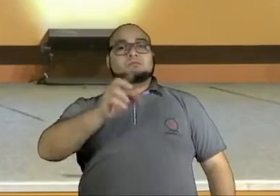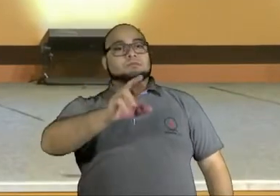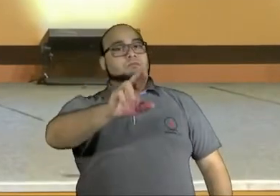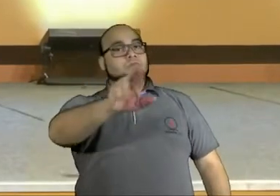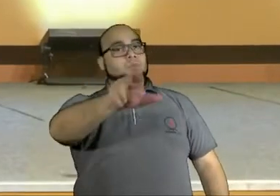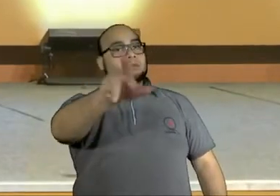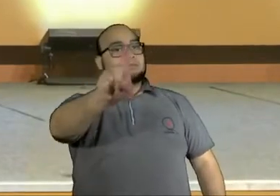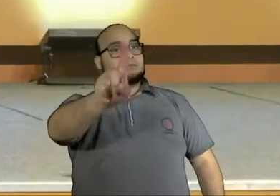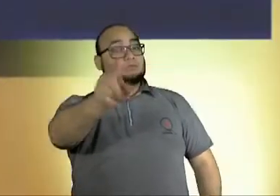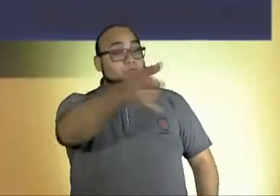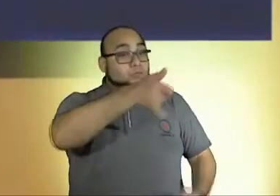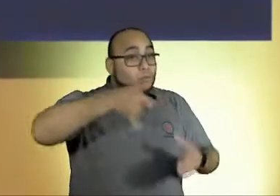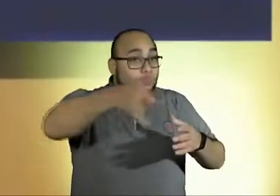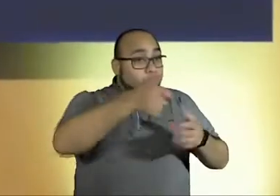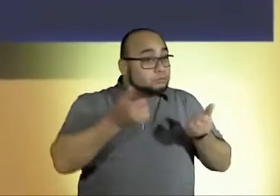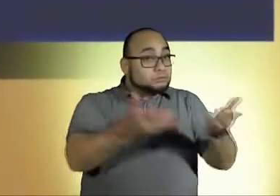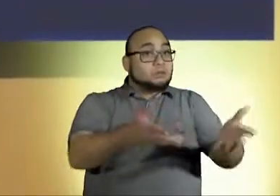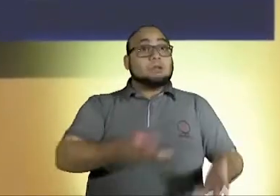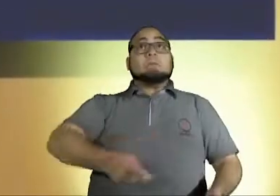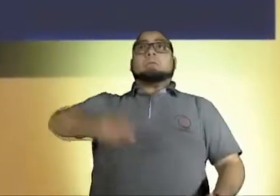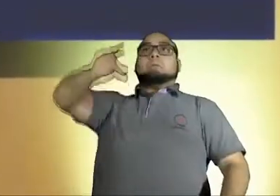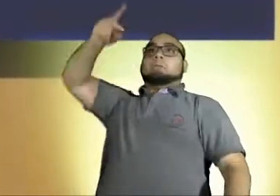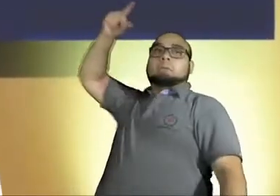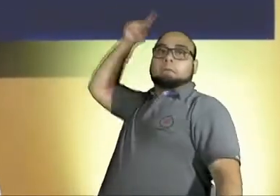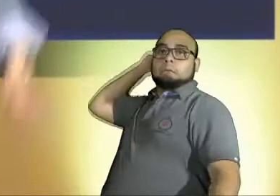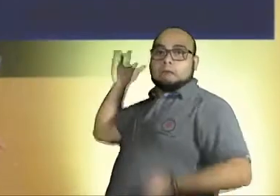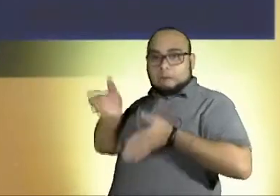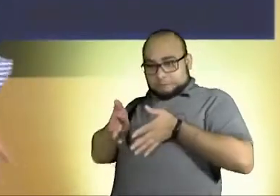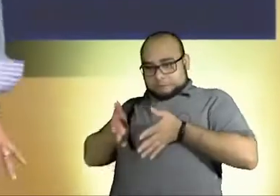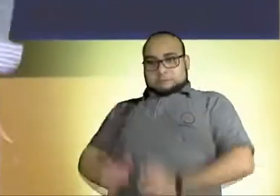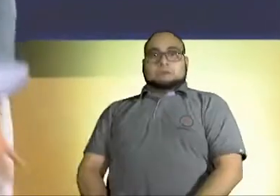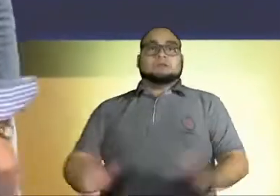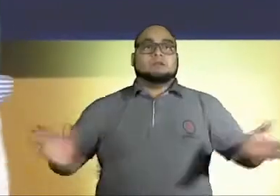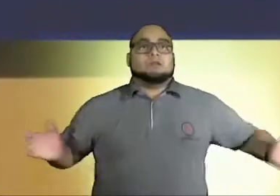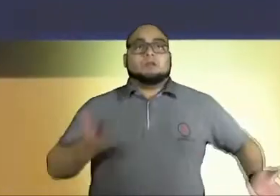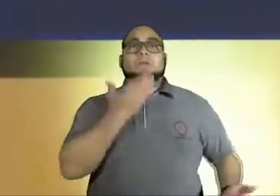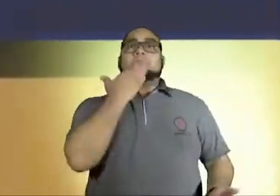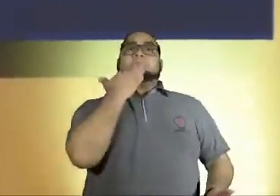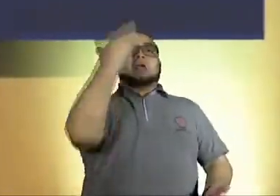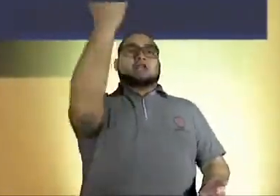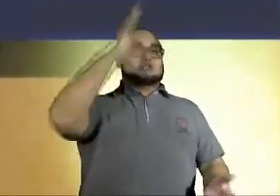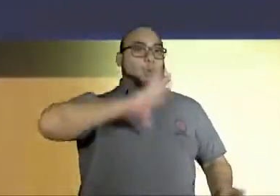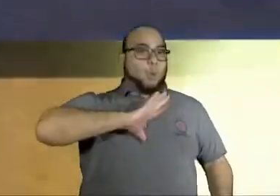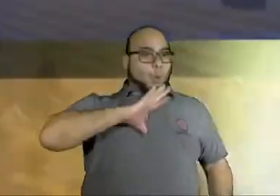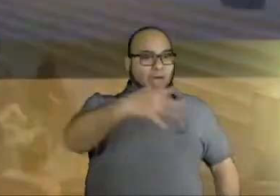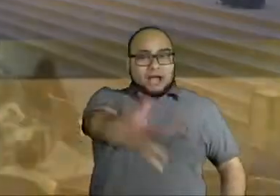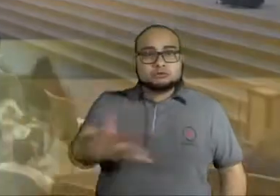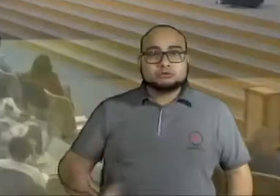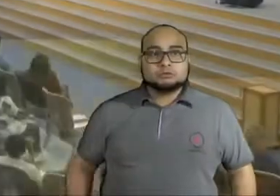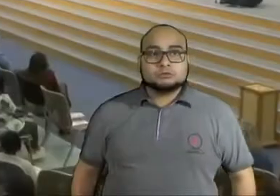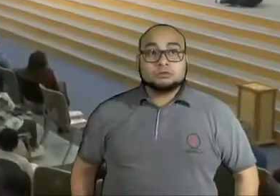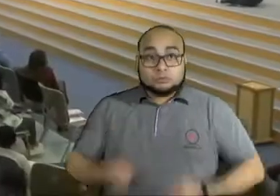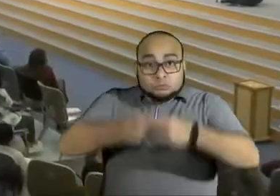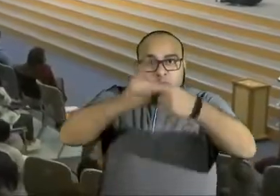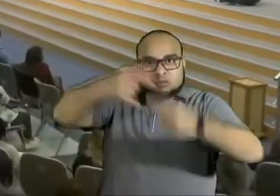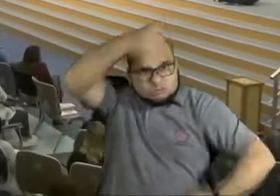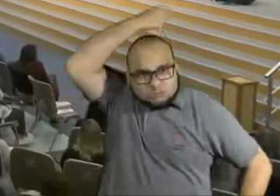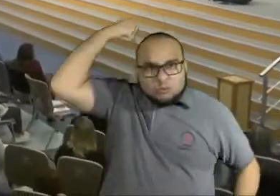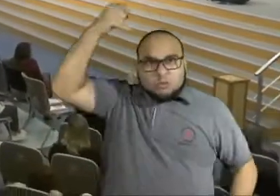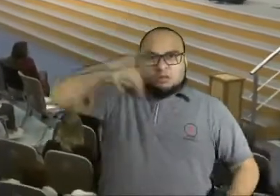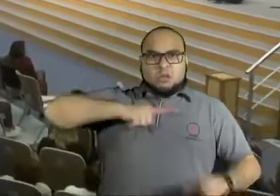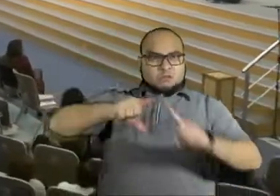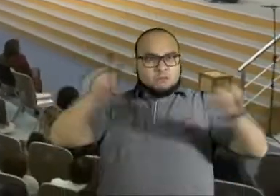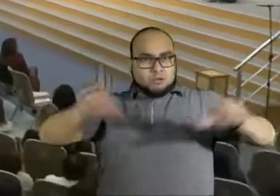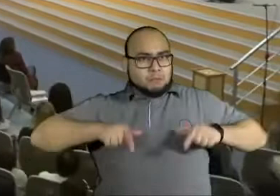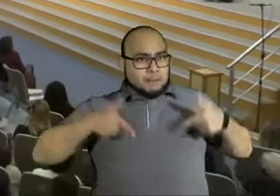o dia que você nasceu. Agora começa a pedir coragem, porque unção para curar você já tem. Mas você não faz, você não toca. Por que